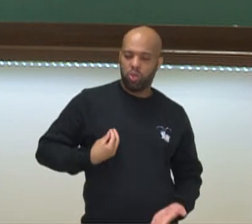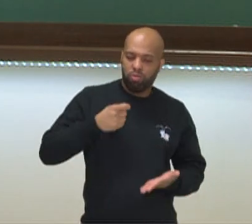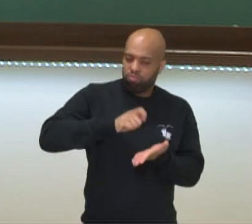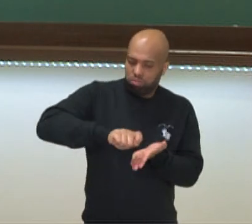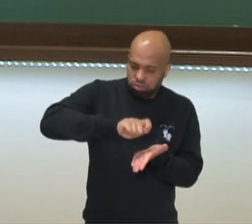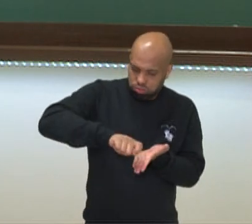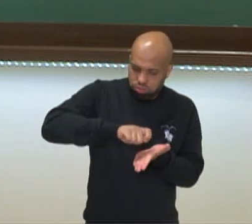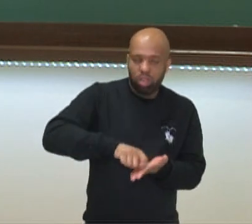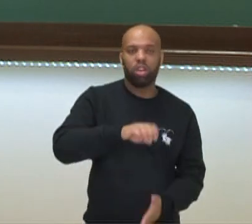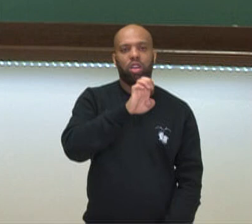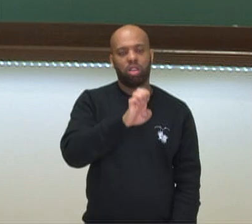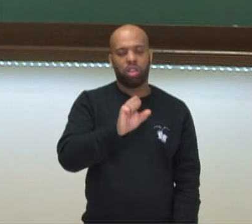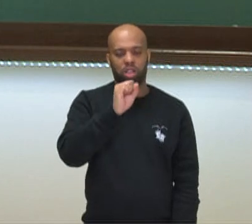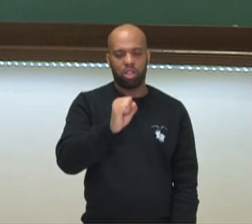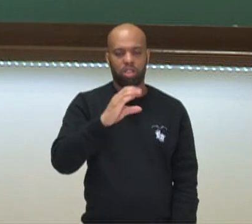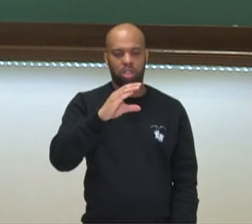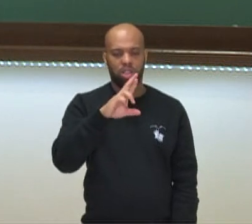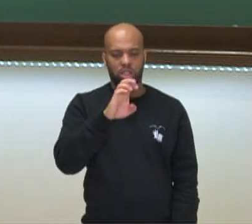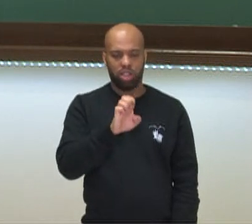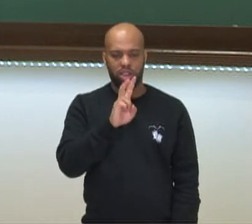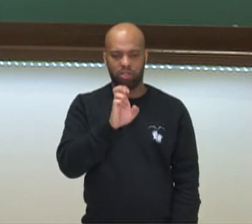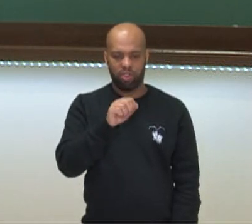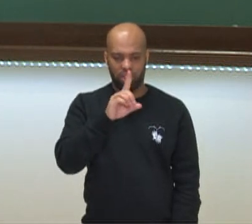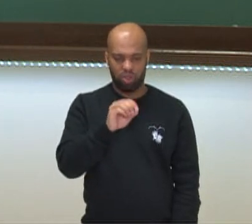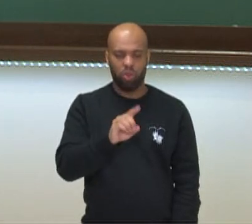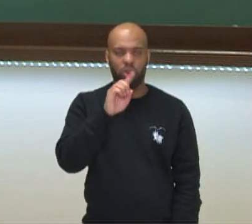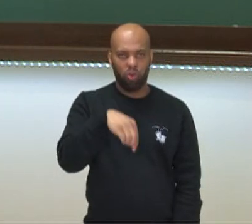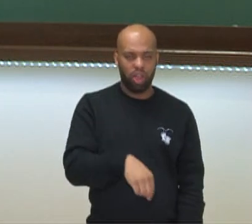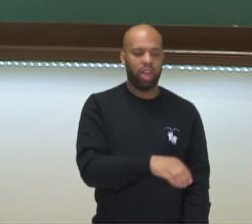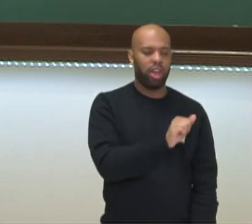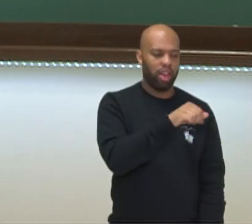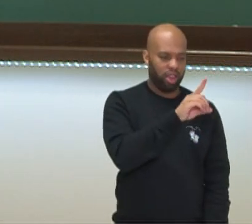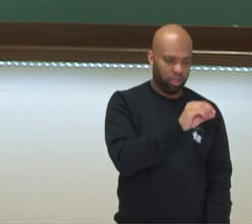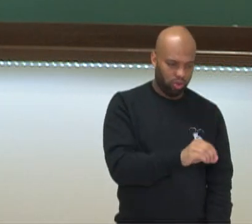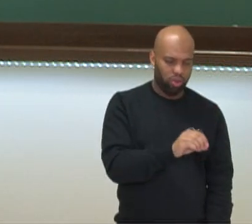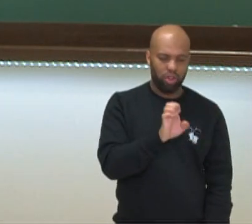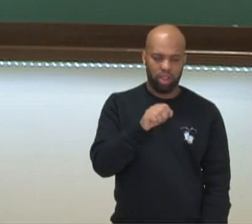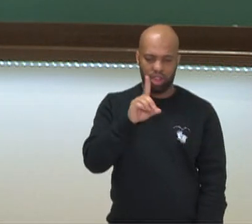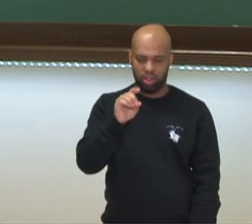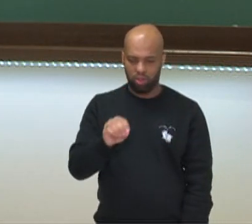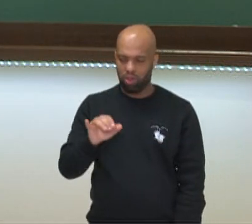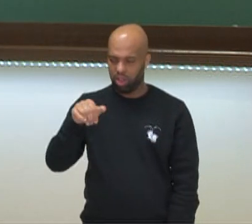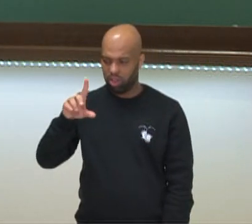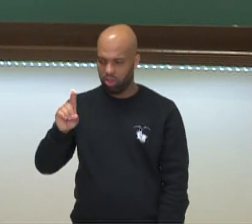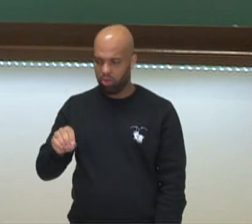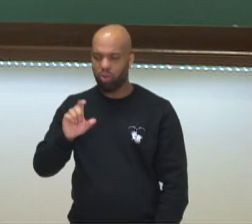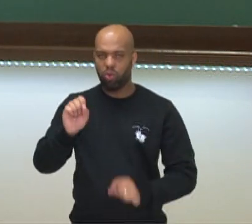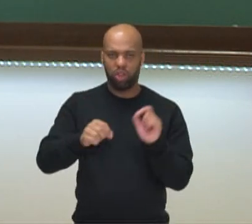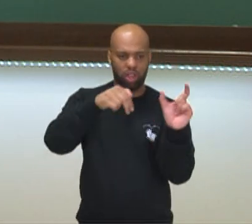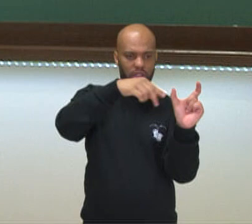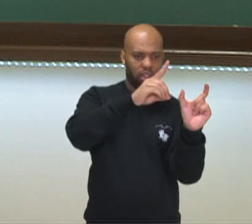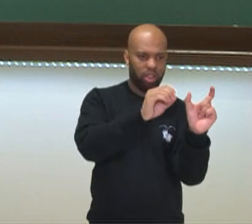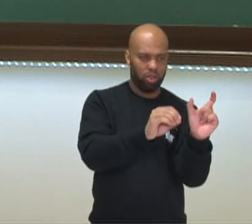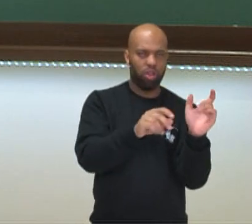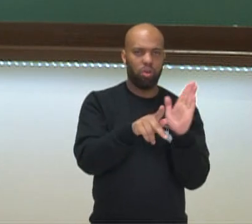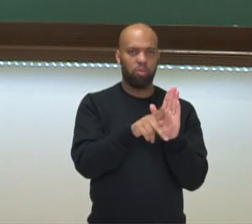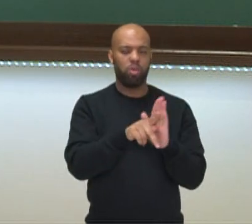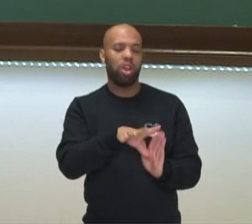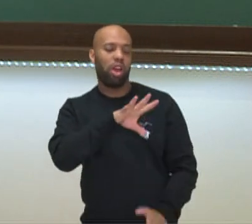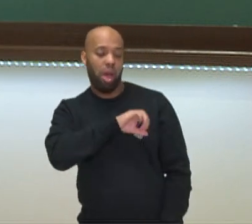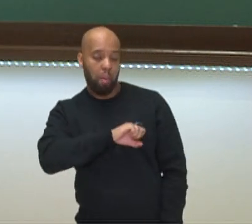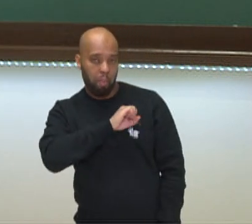Eu estou sorrindo. Então, ando, endo, indo, verbo no gerúndio. Gerúndio do verbo amar, amando,